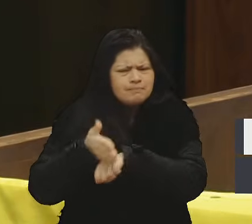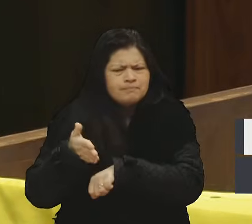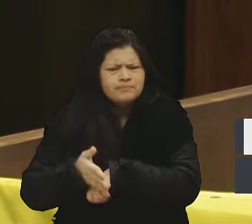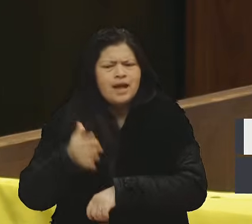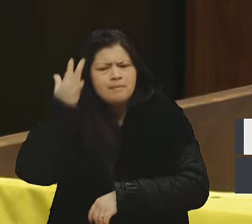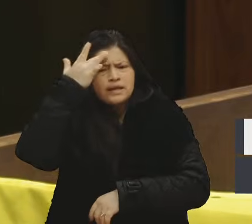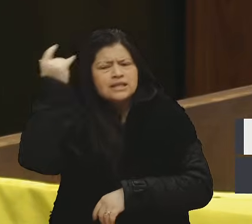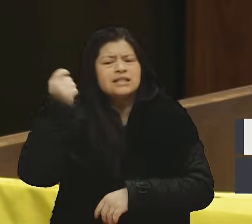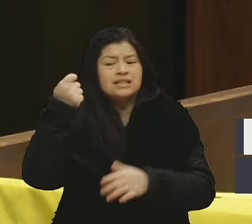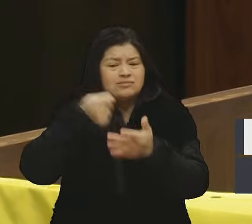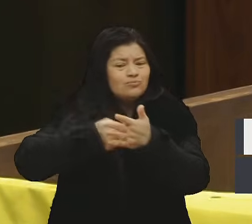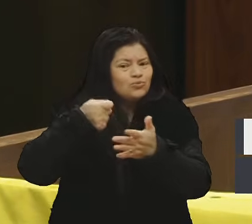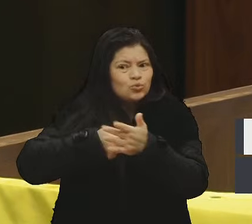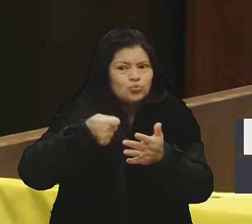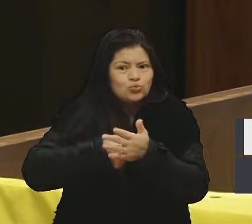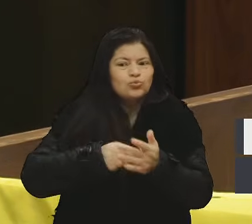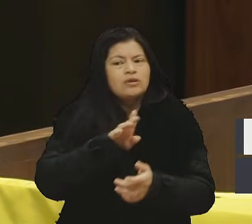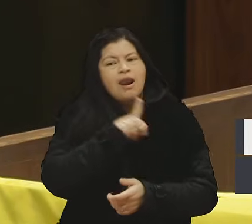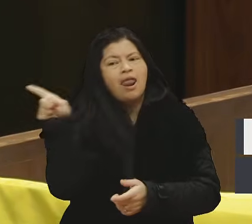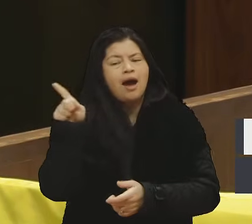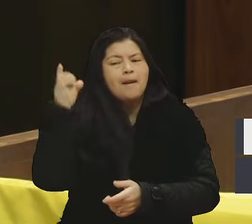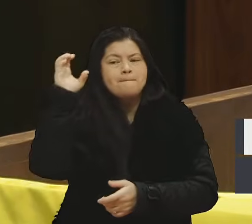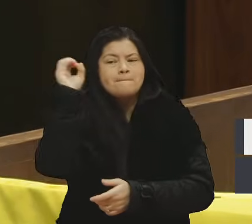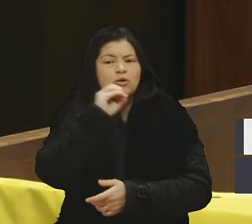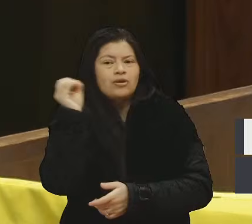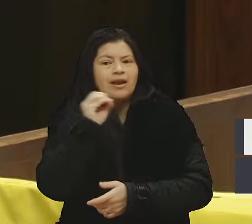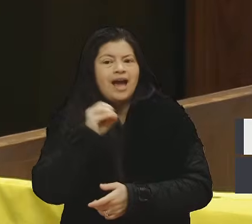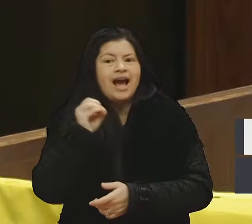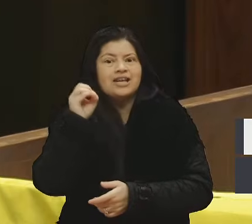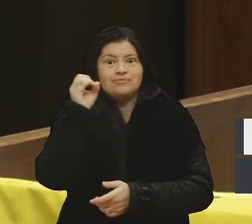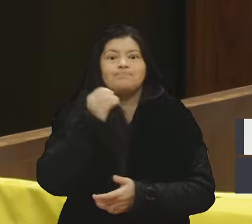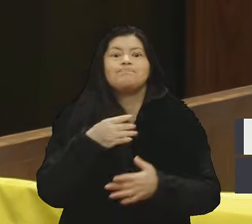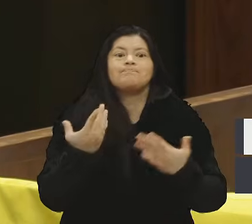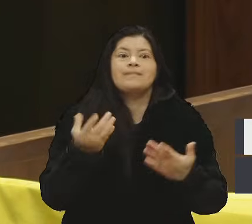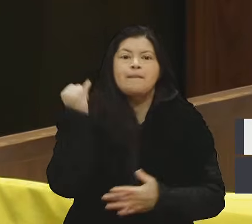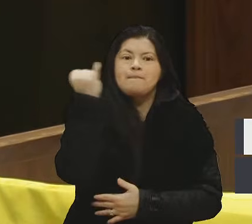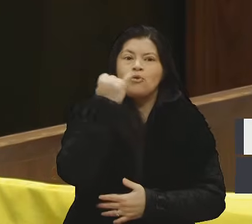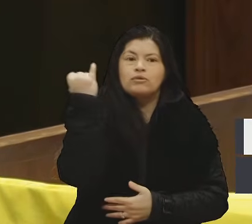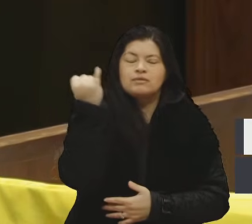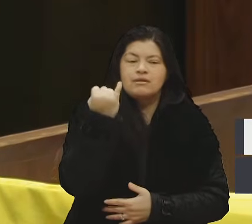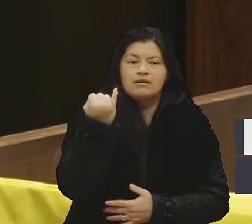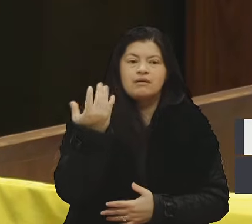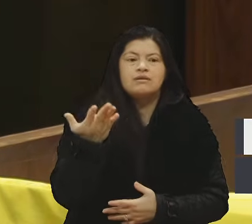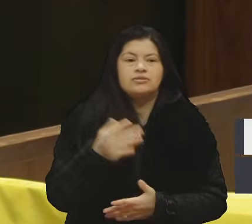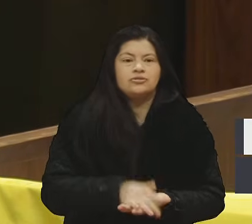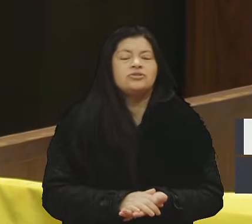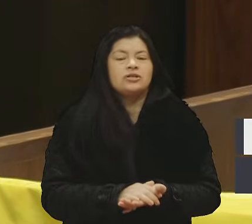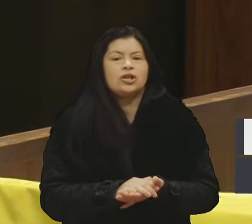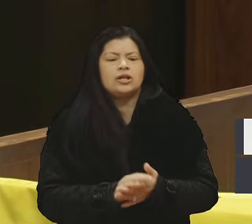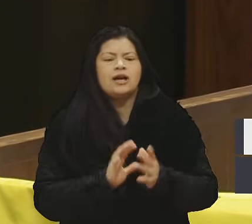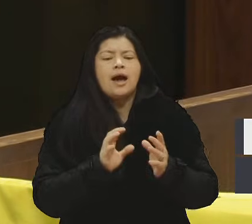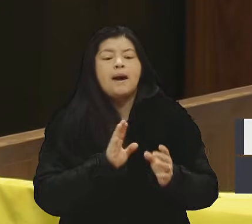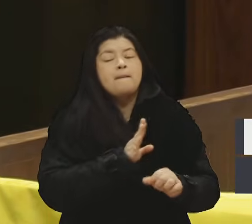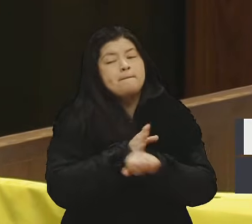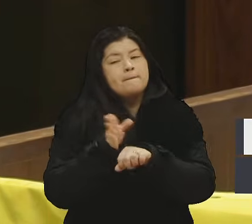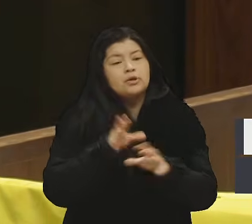é dia de luta, né? Amanhã lá em Porto Alegre é um dia D, então muito importante quem puder estar presente, mas também mobilizar nas redes. E é